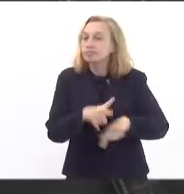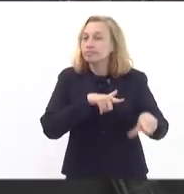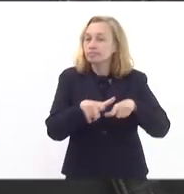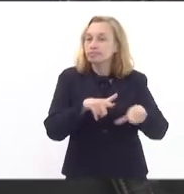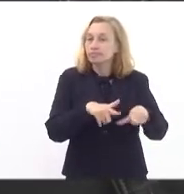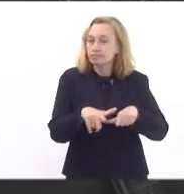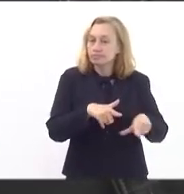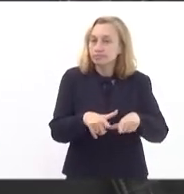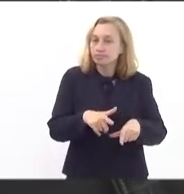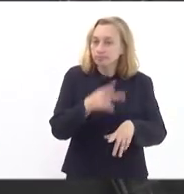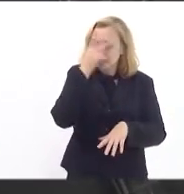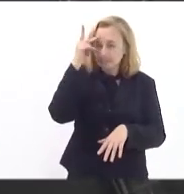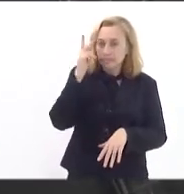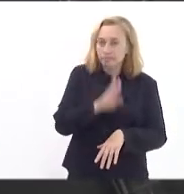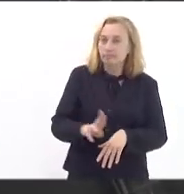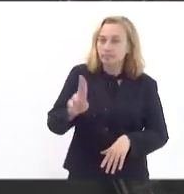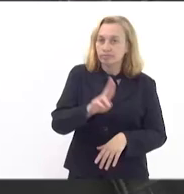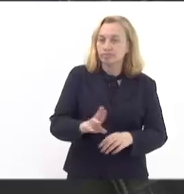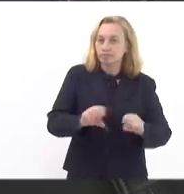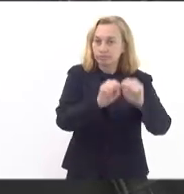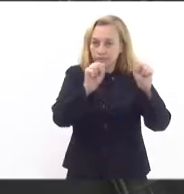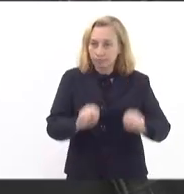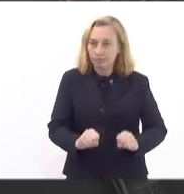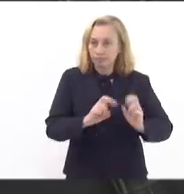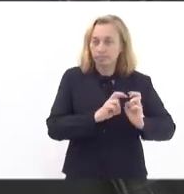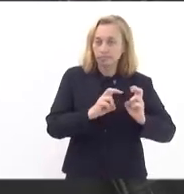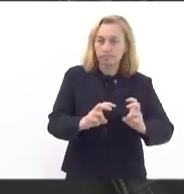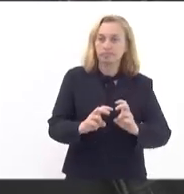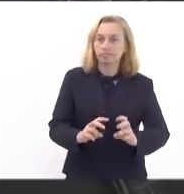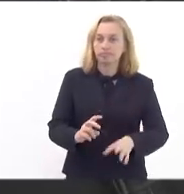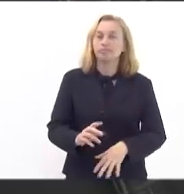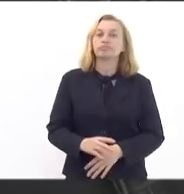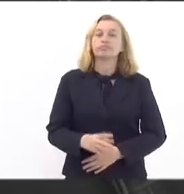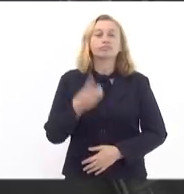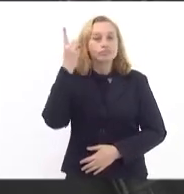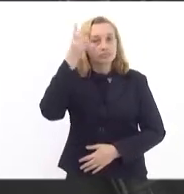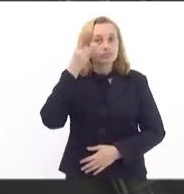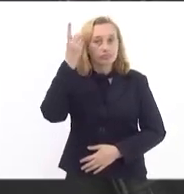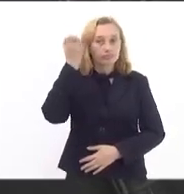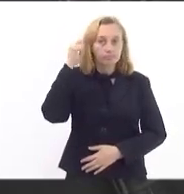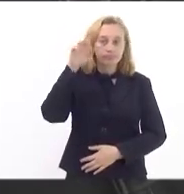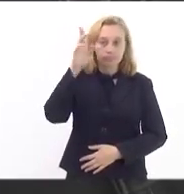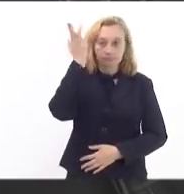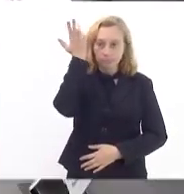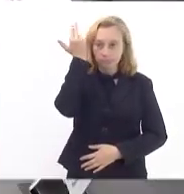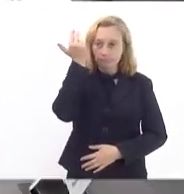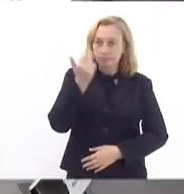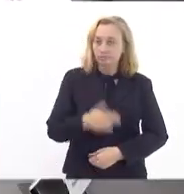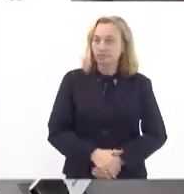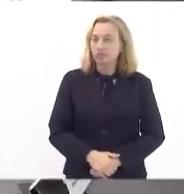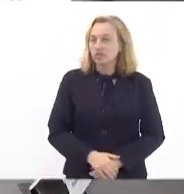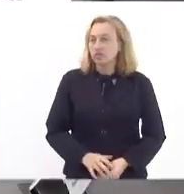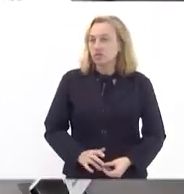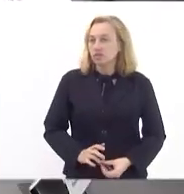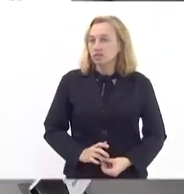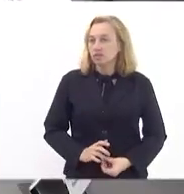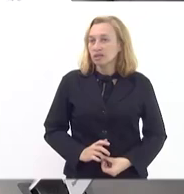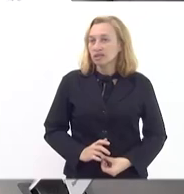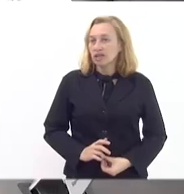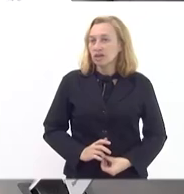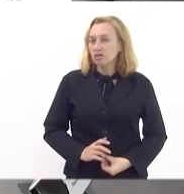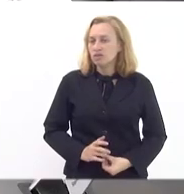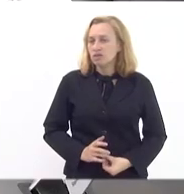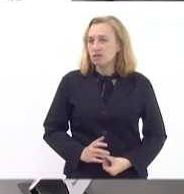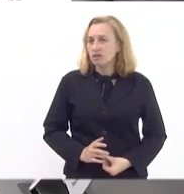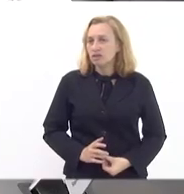atrasado é o trabalhador que o sistema Ferroviário vou passar prova aqui Deputado ele marcou ele é bom que